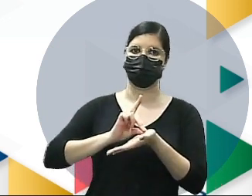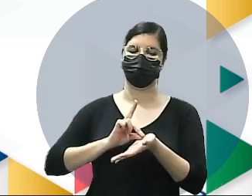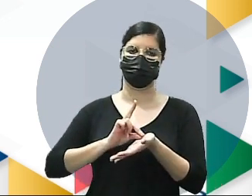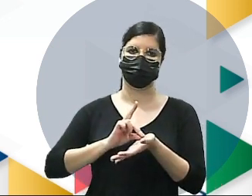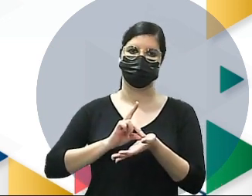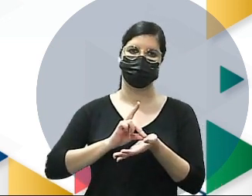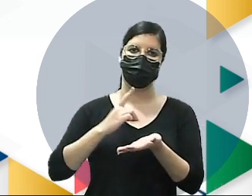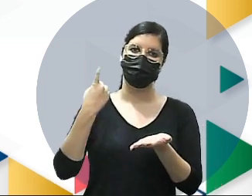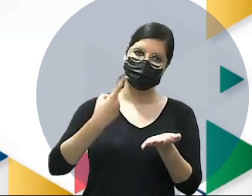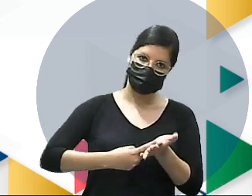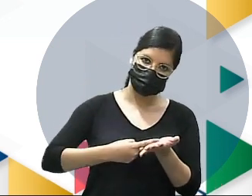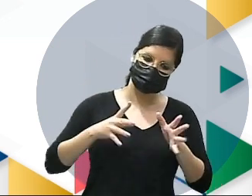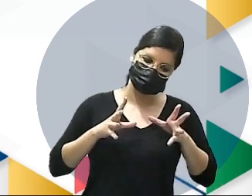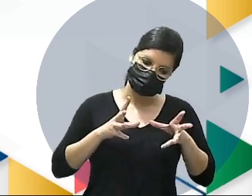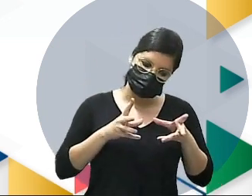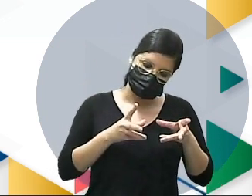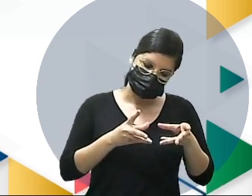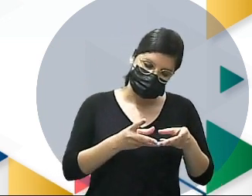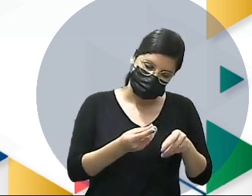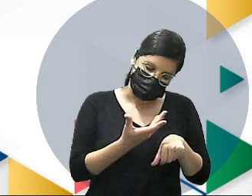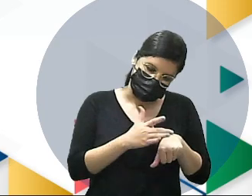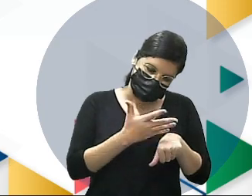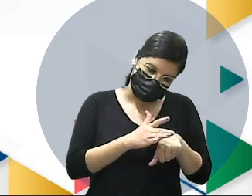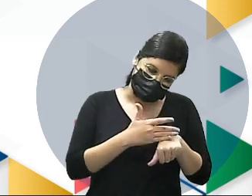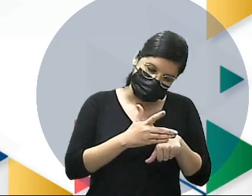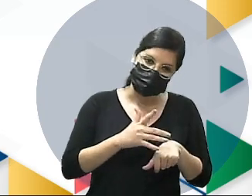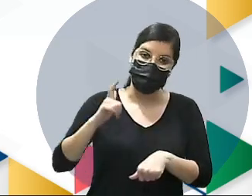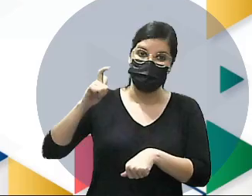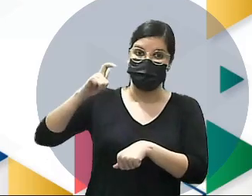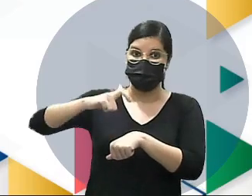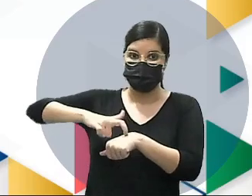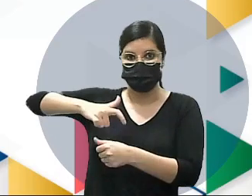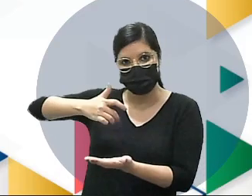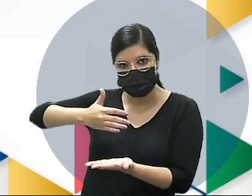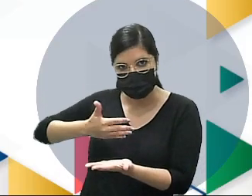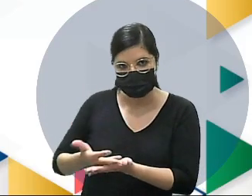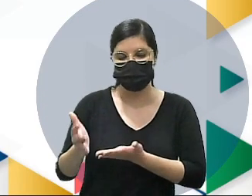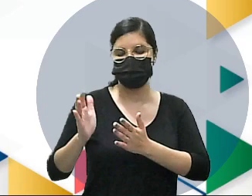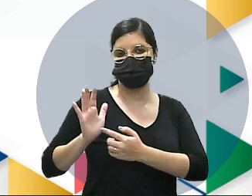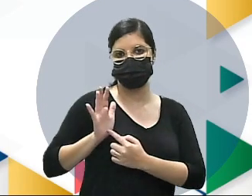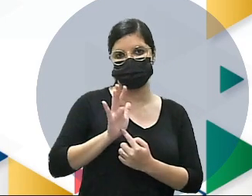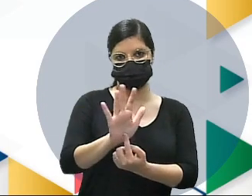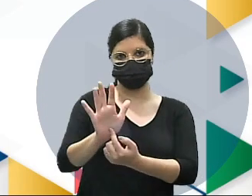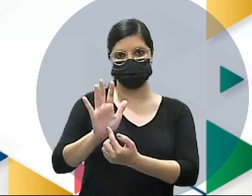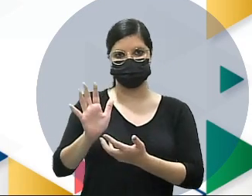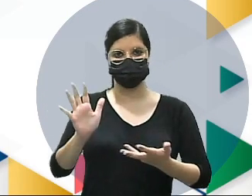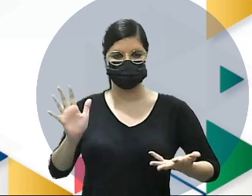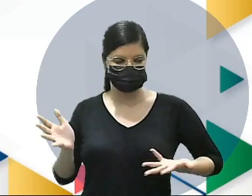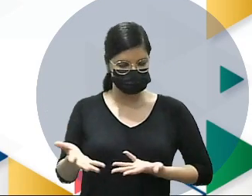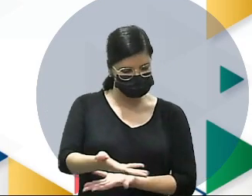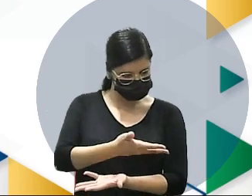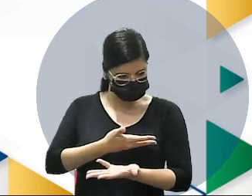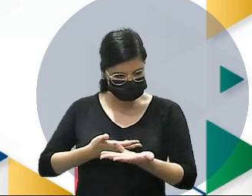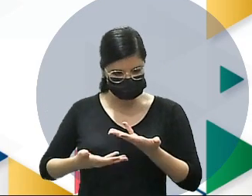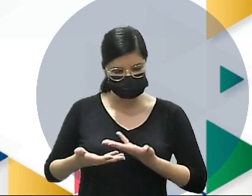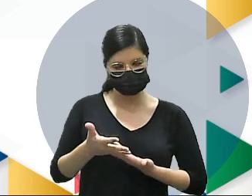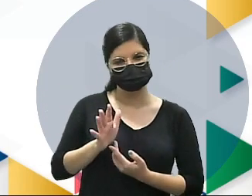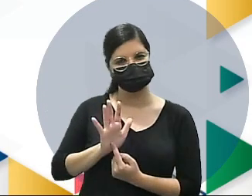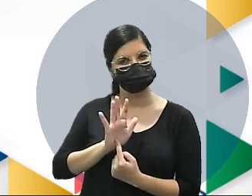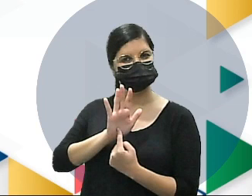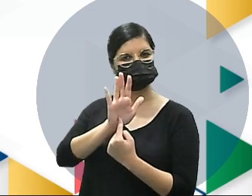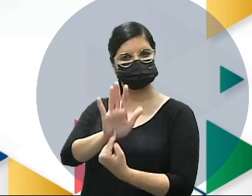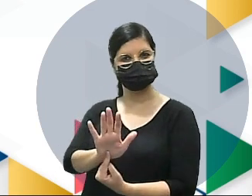né combina tudo que vai acontecer para na hora da apresentação a gente basicamente se expressar ali realizar aquela